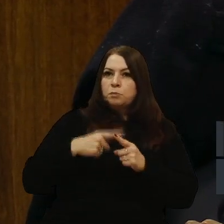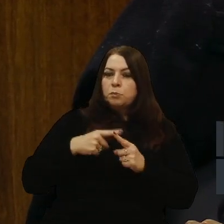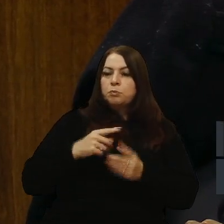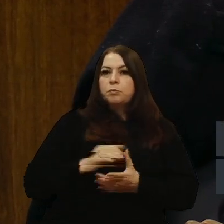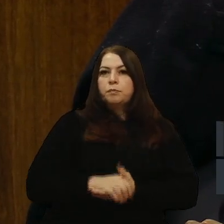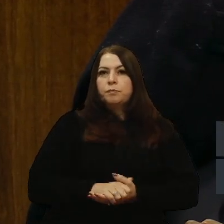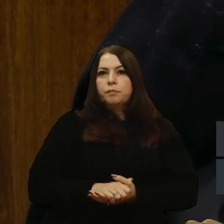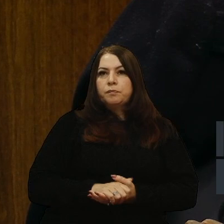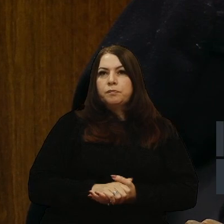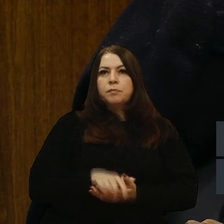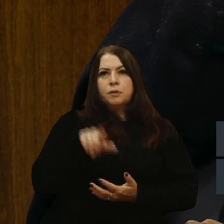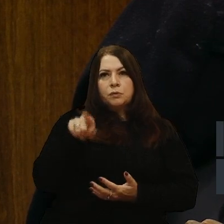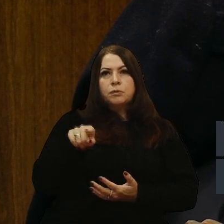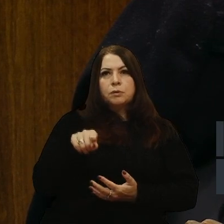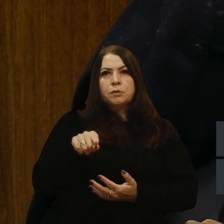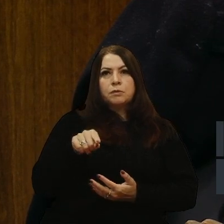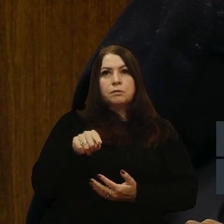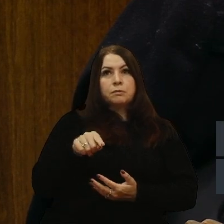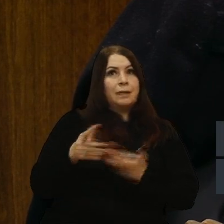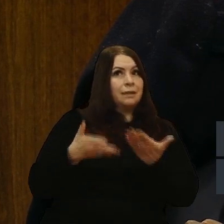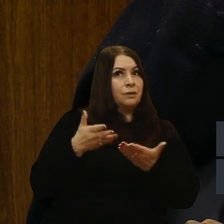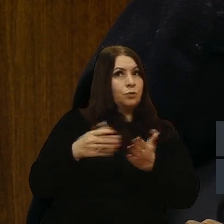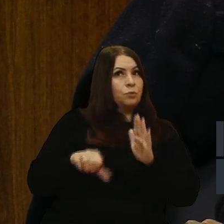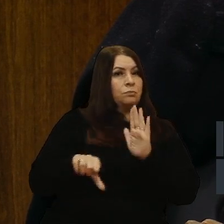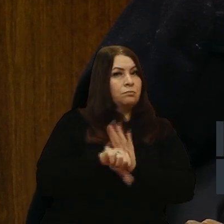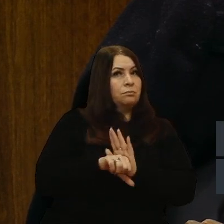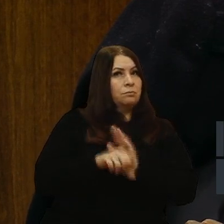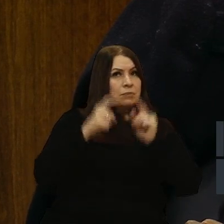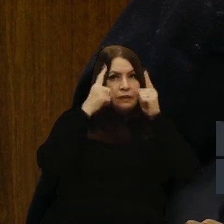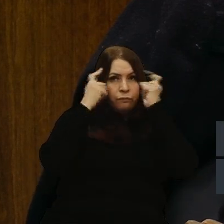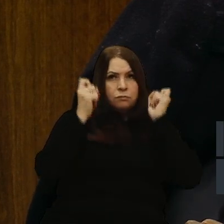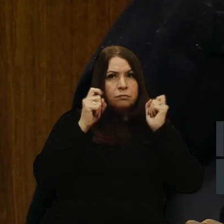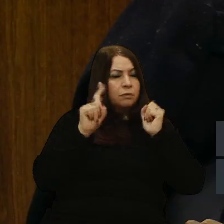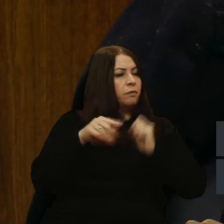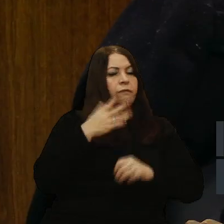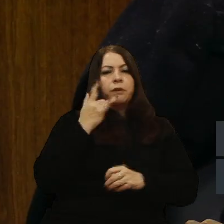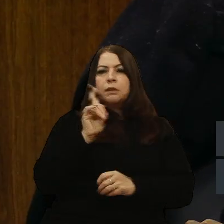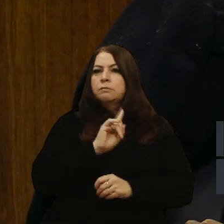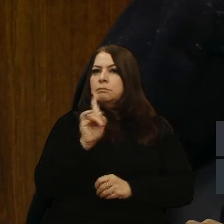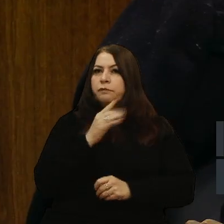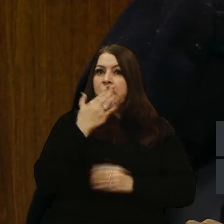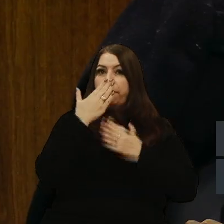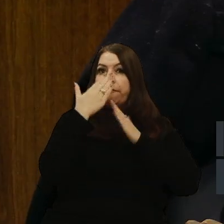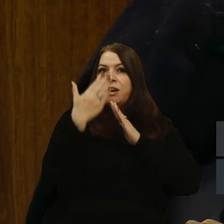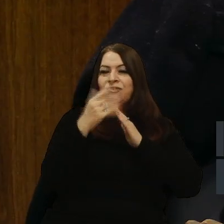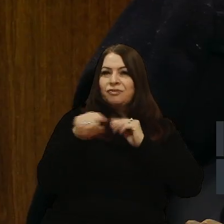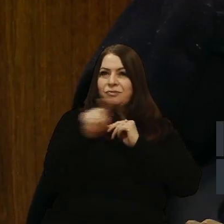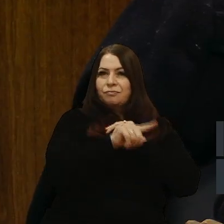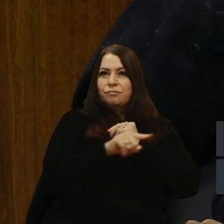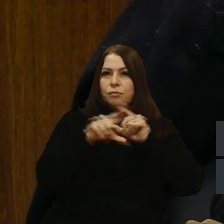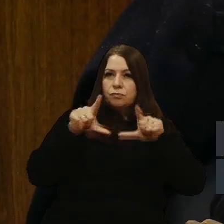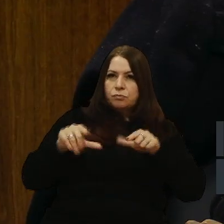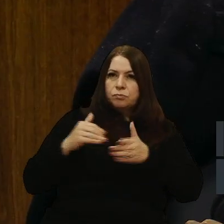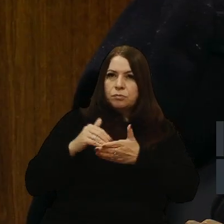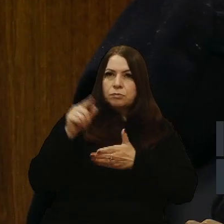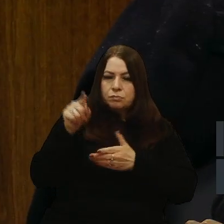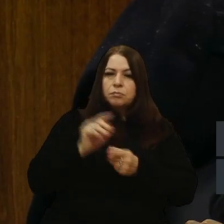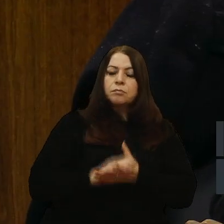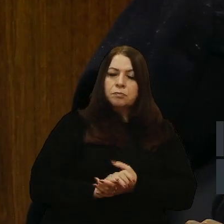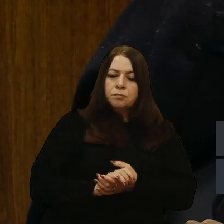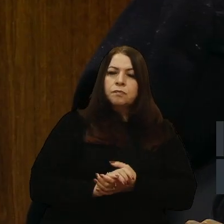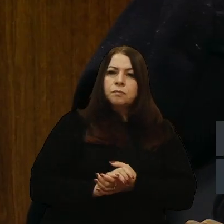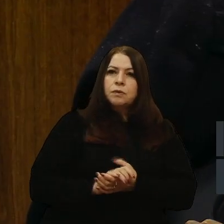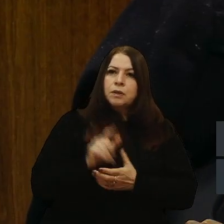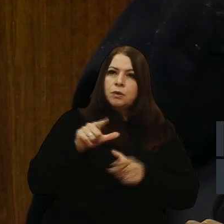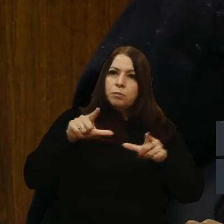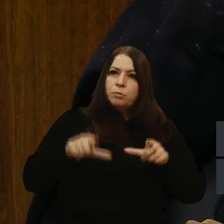porque a senhora está lidando com criminosos, violentos. Não é fácil fazer esse enfrentamento, né? E o seu gabinete, a senhora, né, é